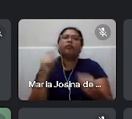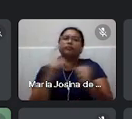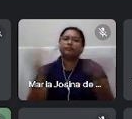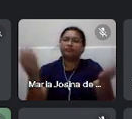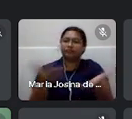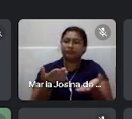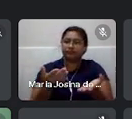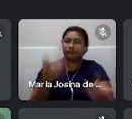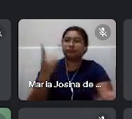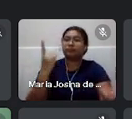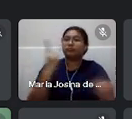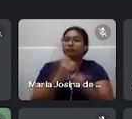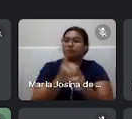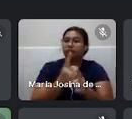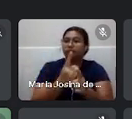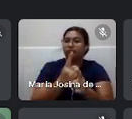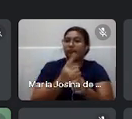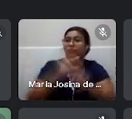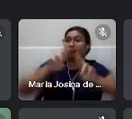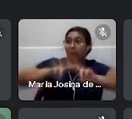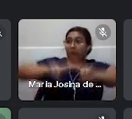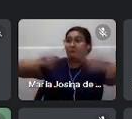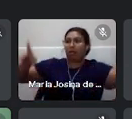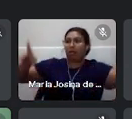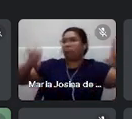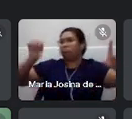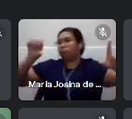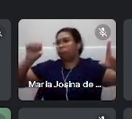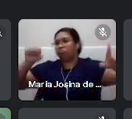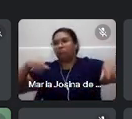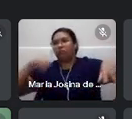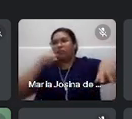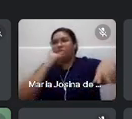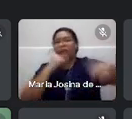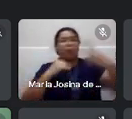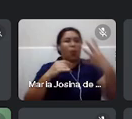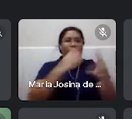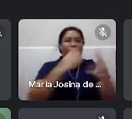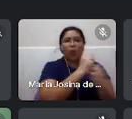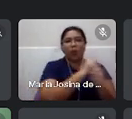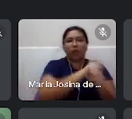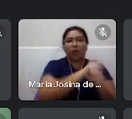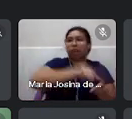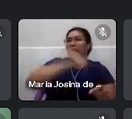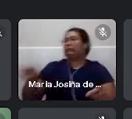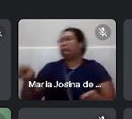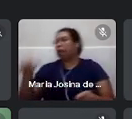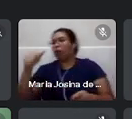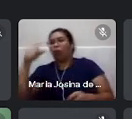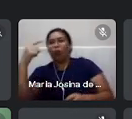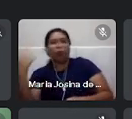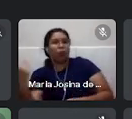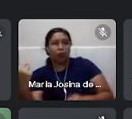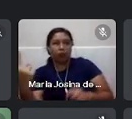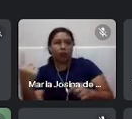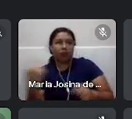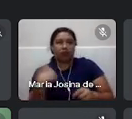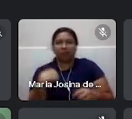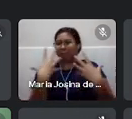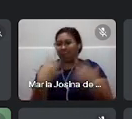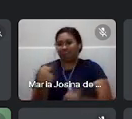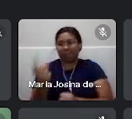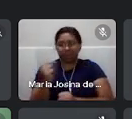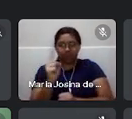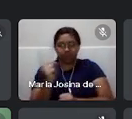essas amplitudes muito grandes, tipo, sair de 4 e ir para 1,66, eu não vou aceitar.